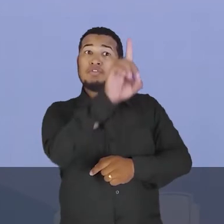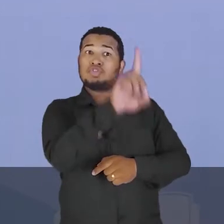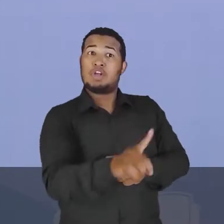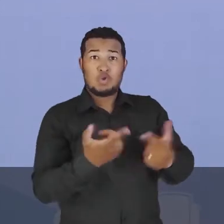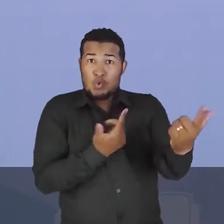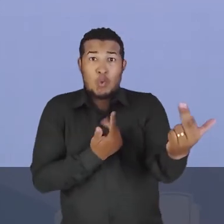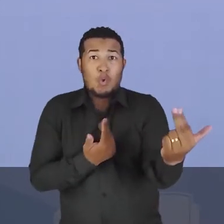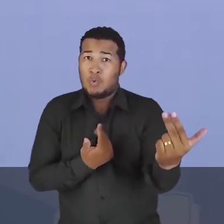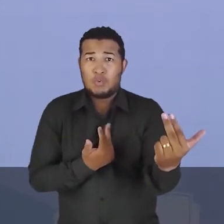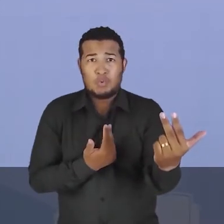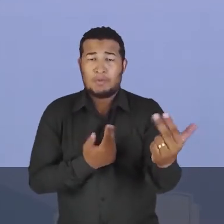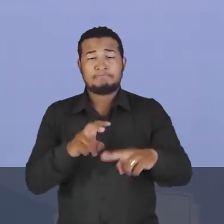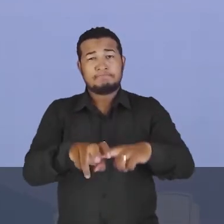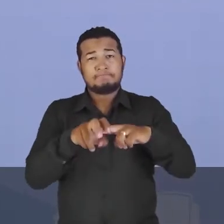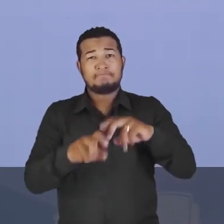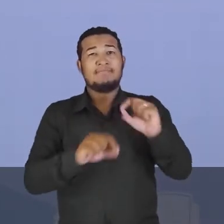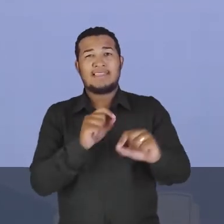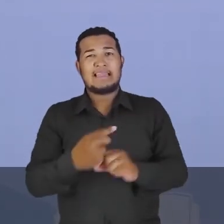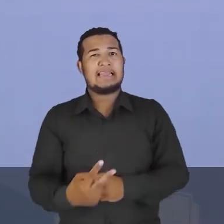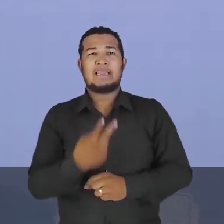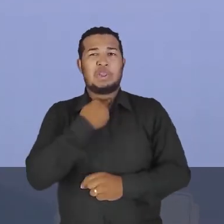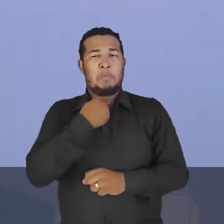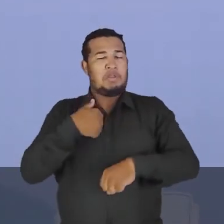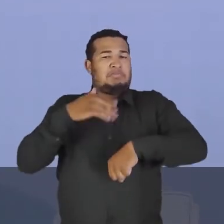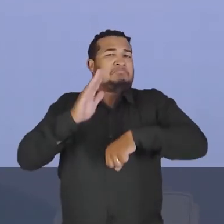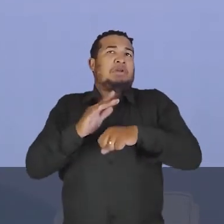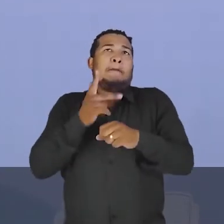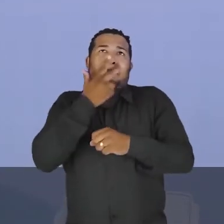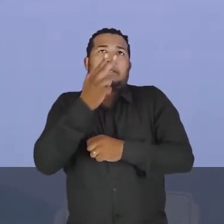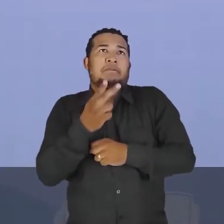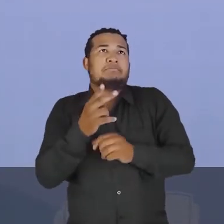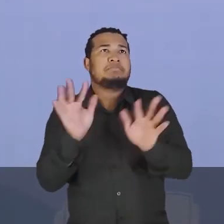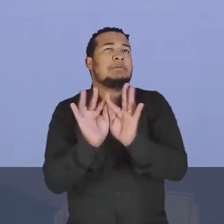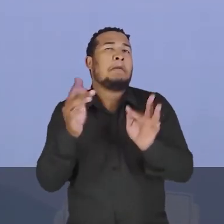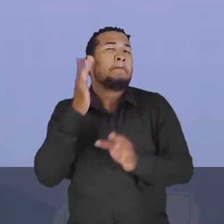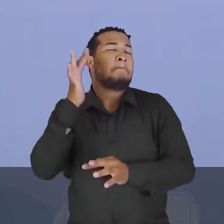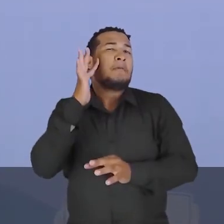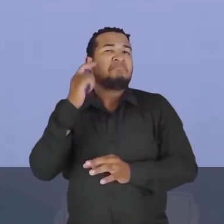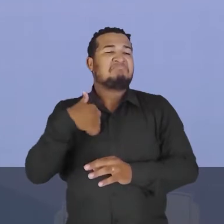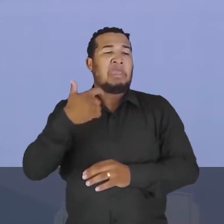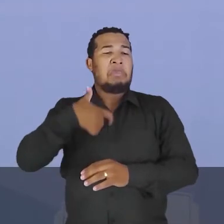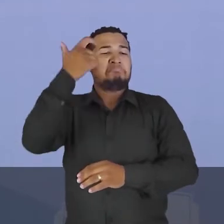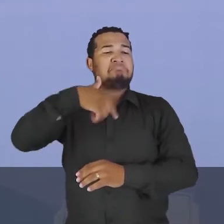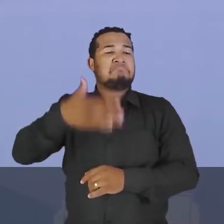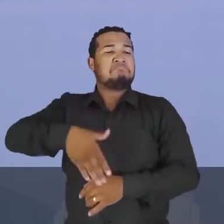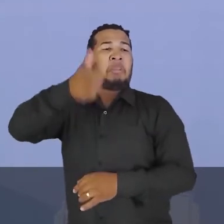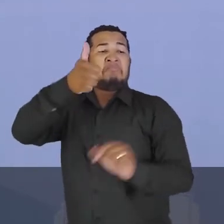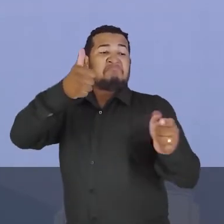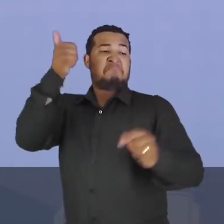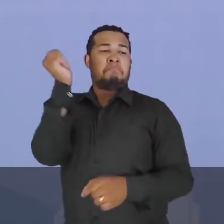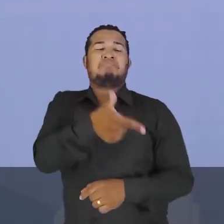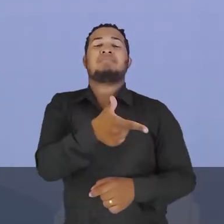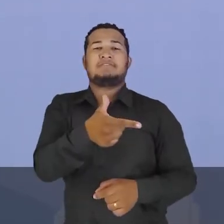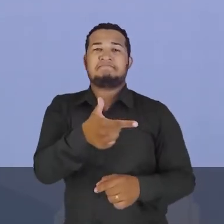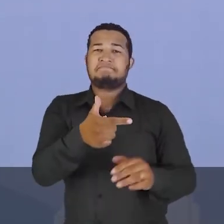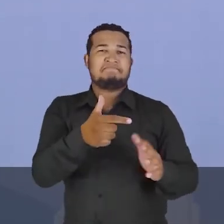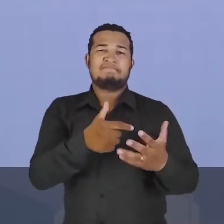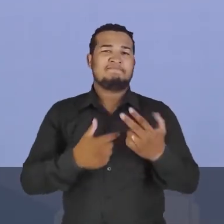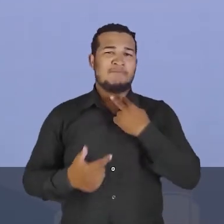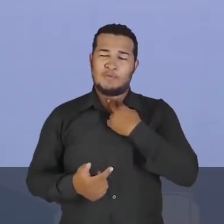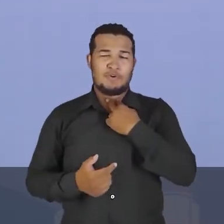eu. Por isso, eu não posso simplesmente me considerar como superior e não respeitar essa pessoa. E o